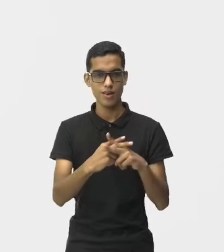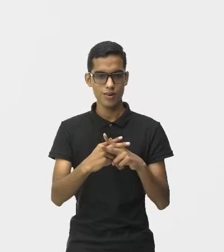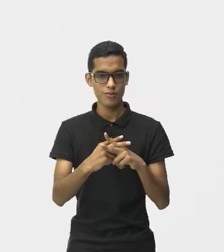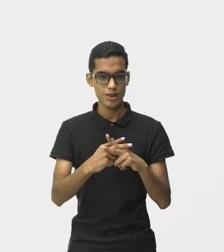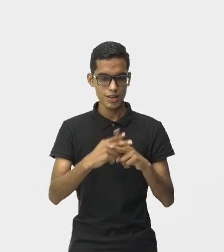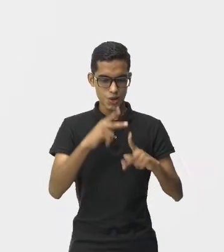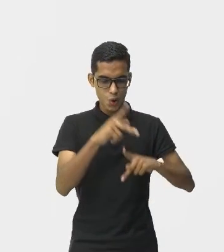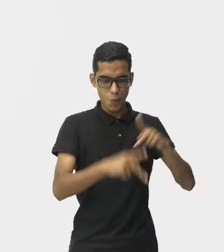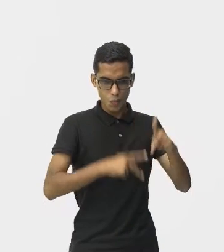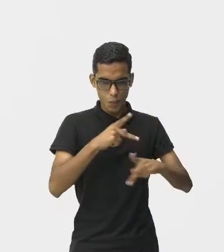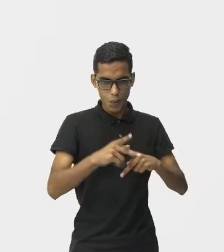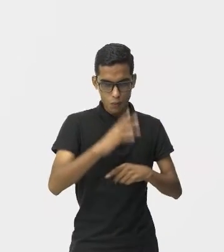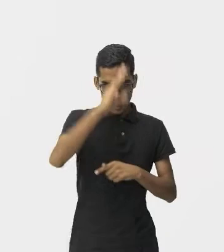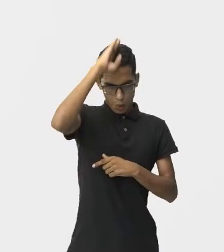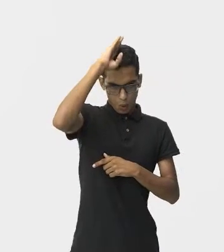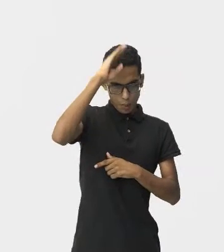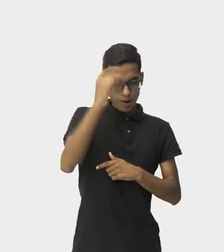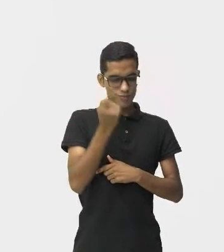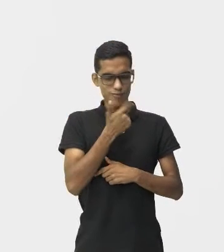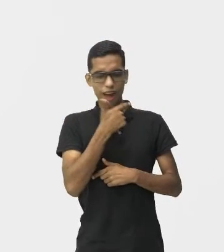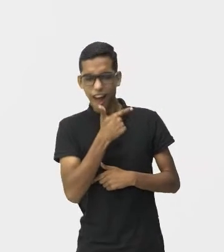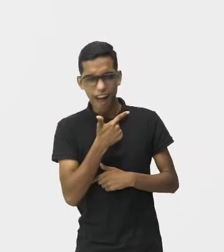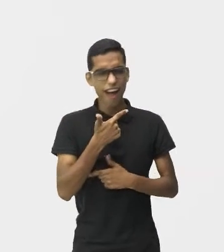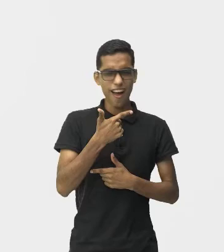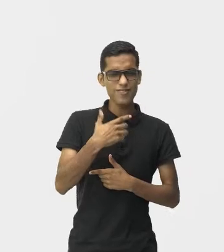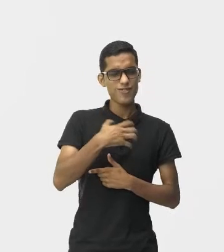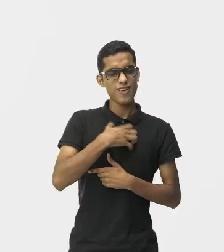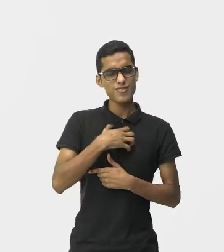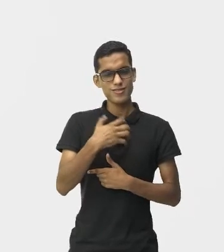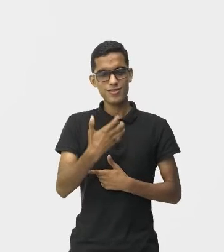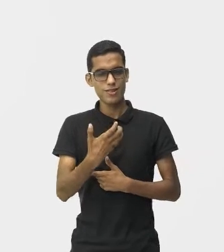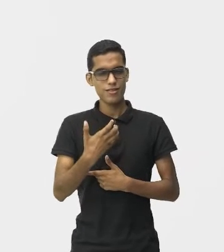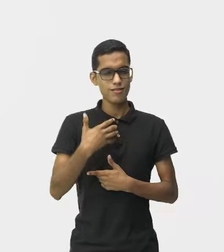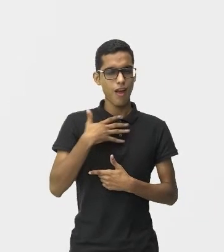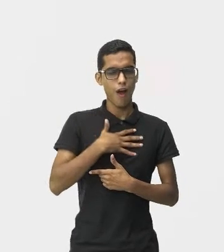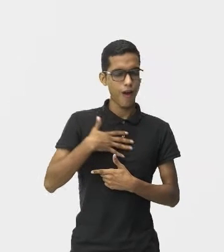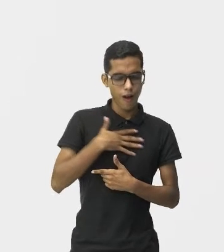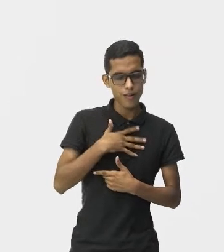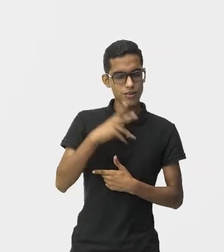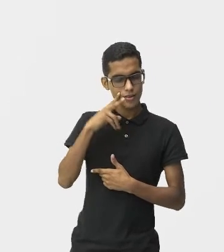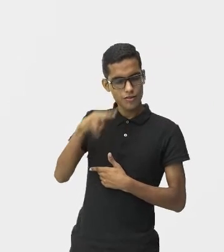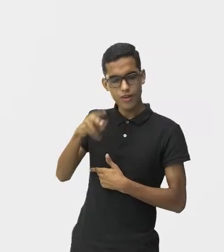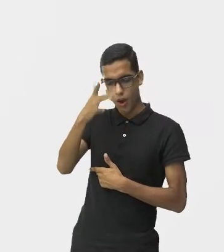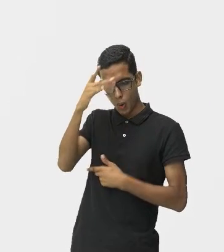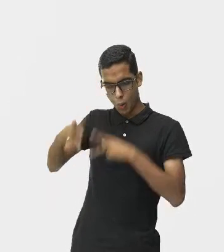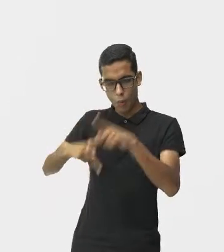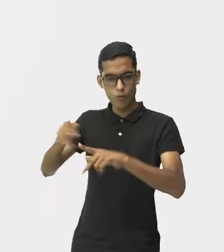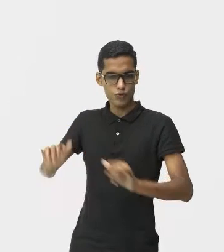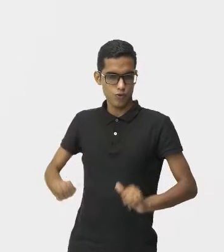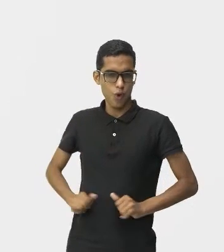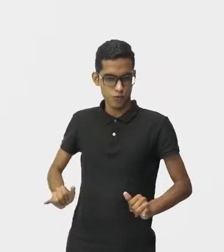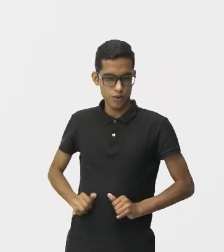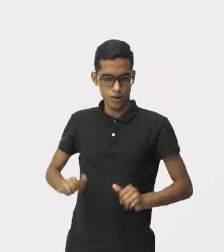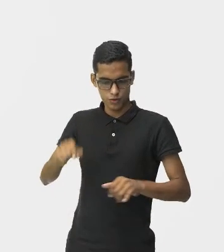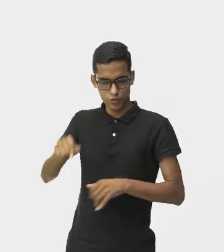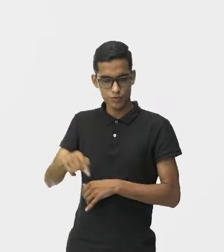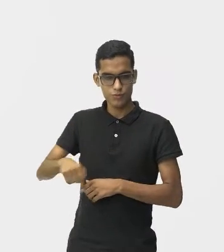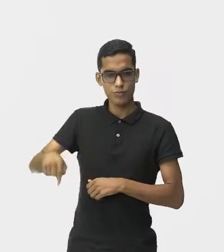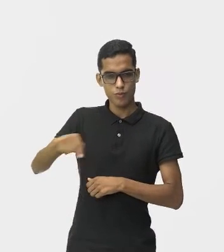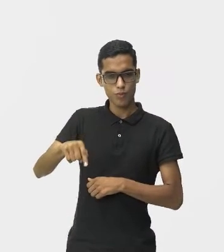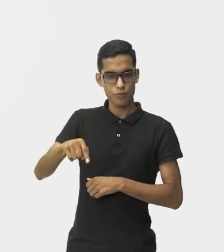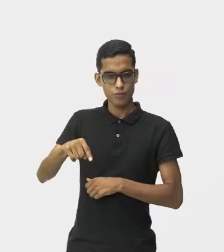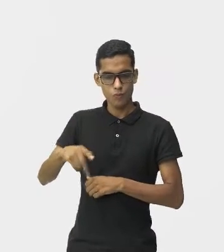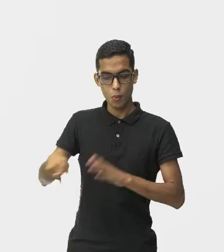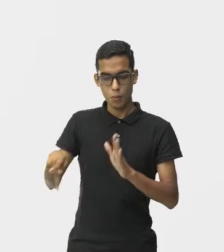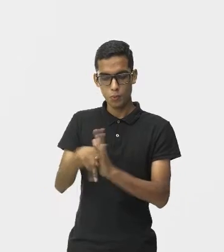falar um pouquinho sobre a crise do Império Romano. Vamos entender como é que se deu essa crise. Daqui a pouco a gente vai falar um pouquinho sobre